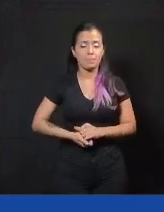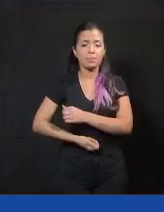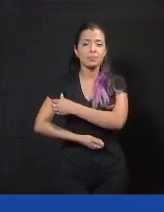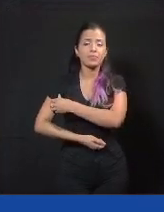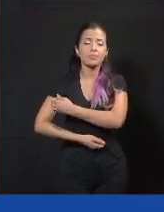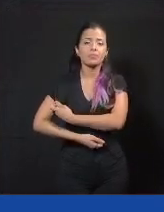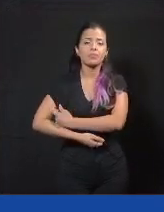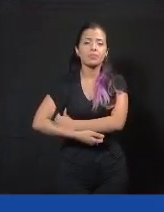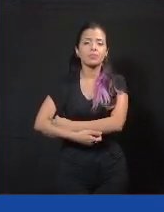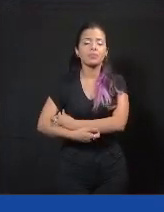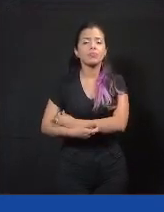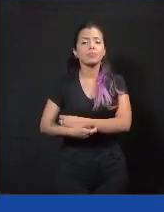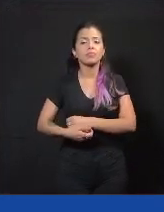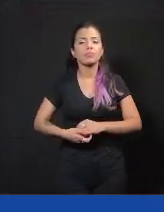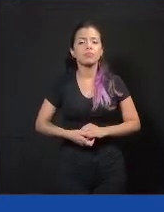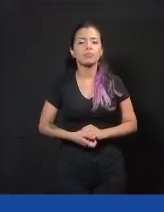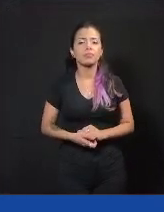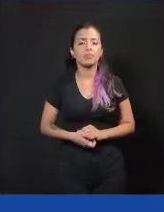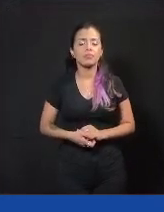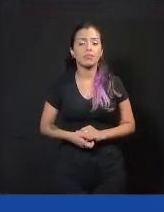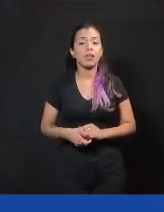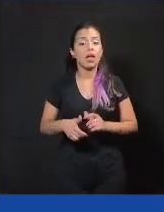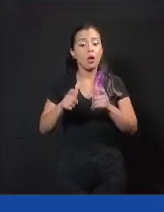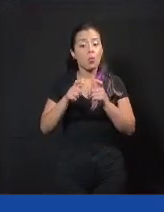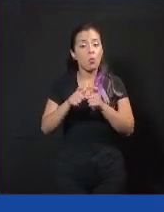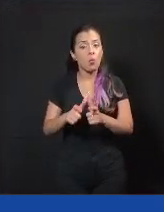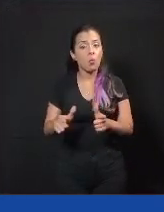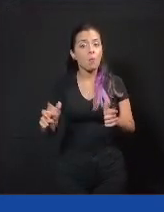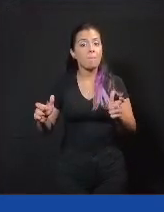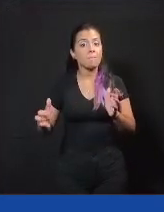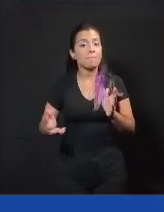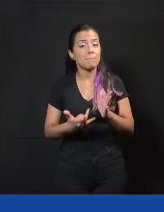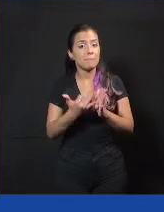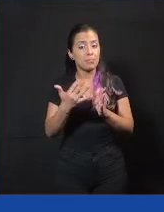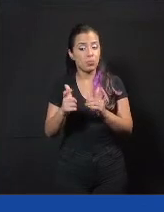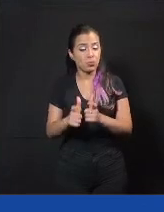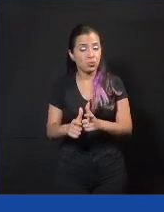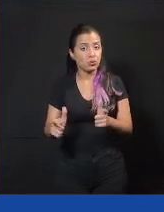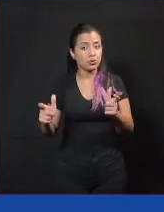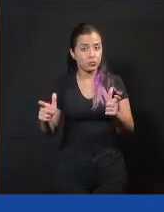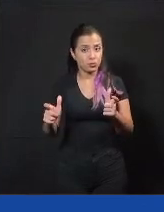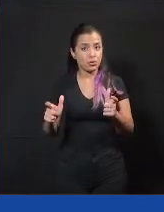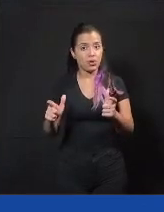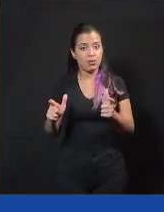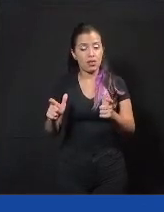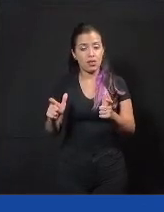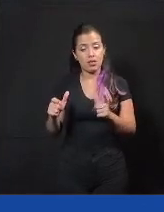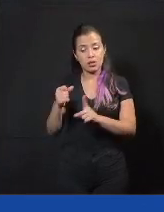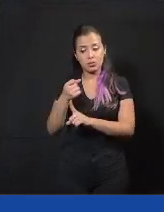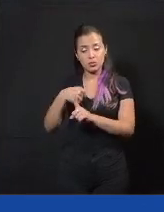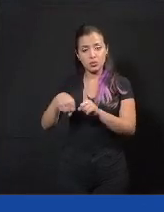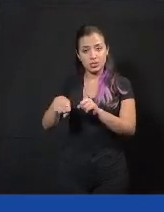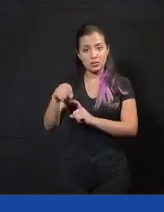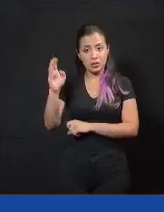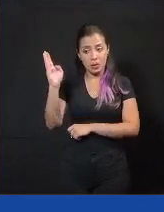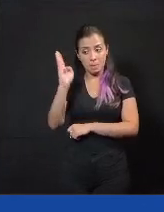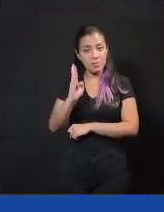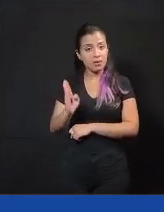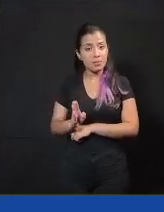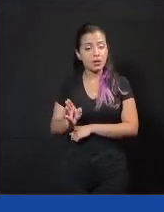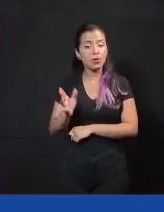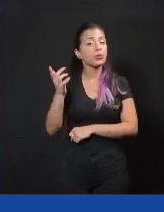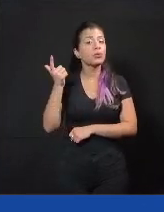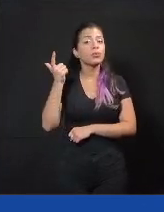né, a grande massa produtora de riquezas da sociedade brasileira, não